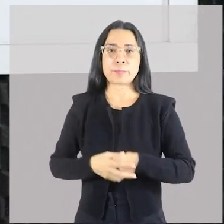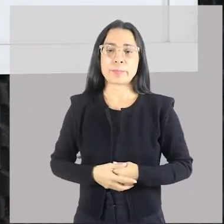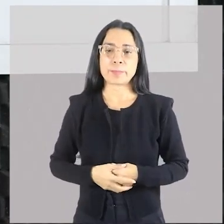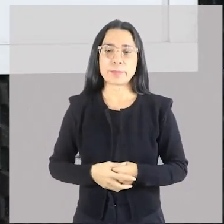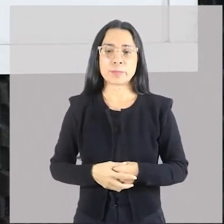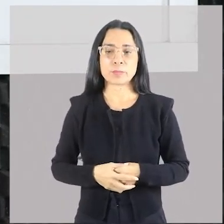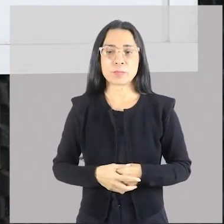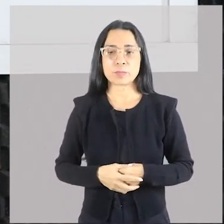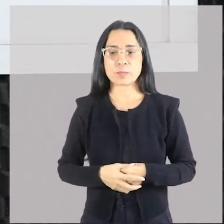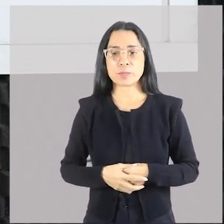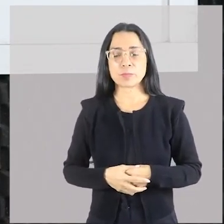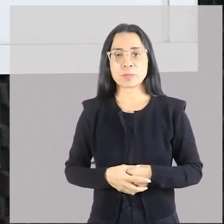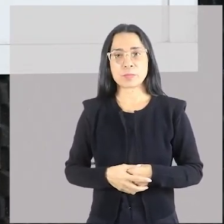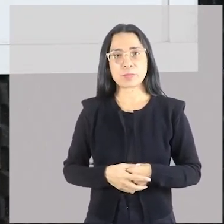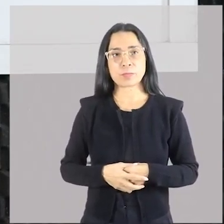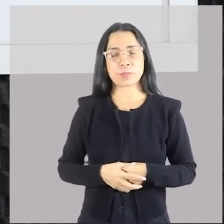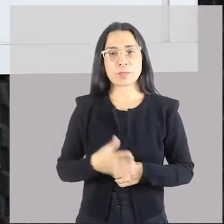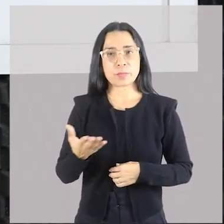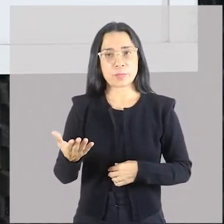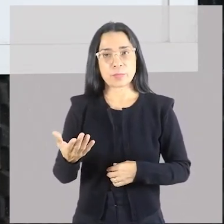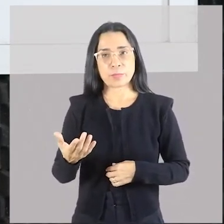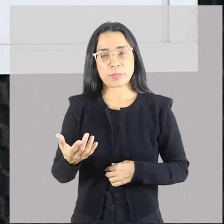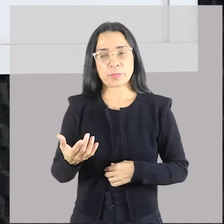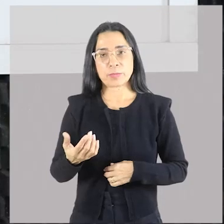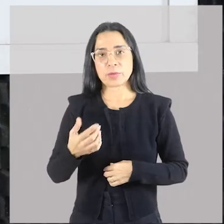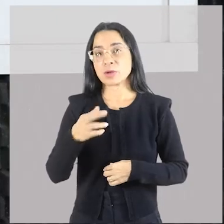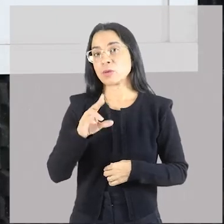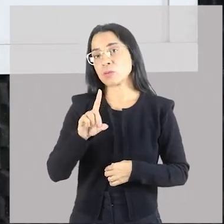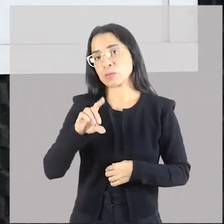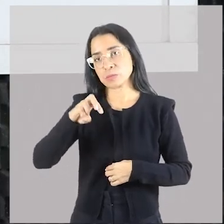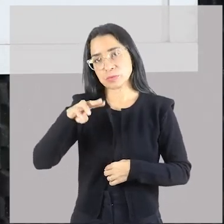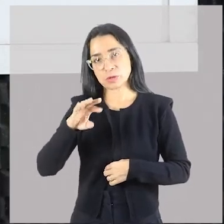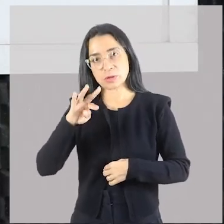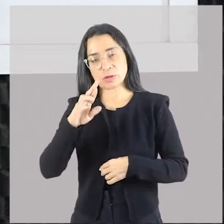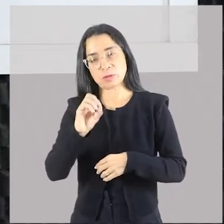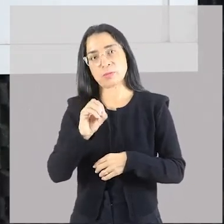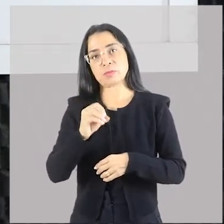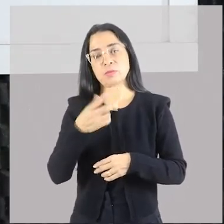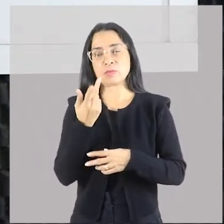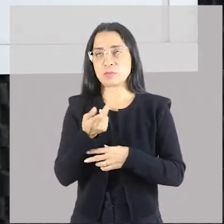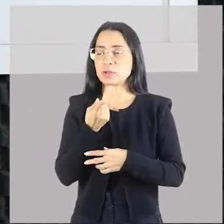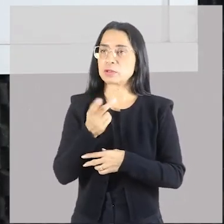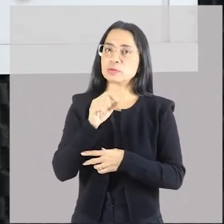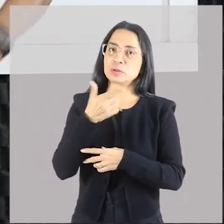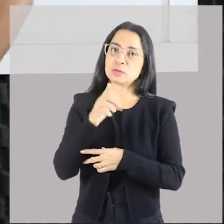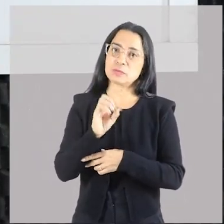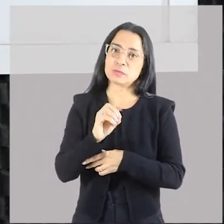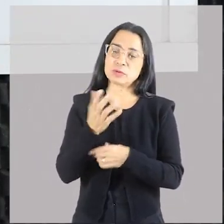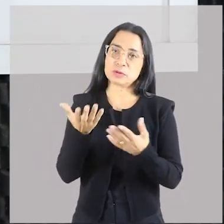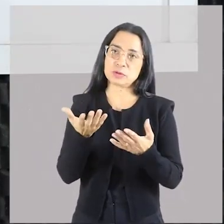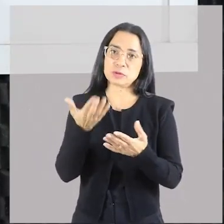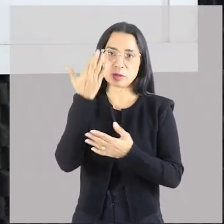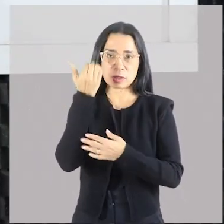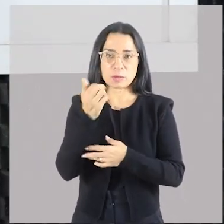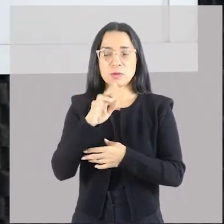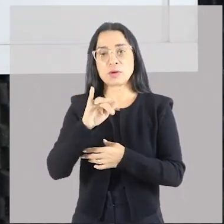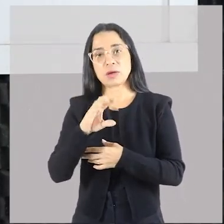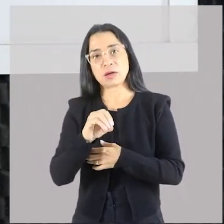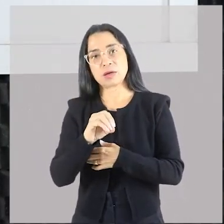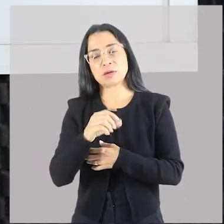Beleza? Então se ele me der um diâmetro dizendo que é 20, eu já sei que o raio é 10. Se ele disser que o diâmetro é 30, eu já sei que o raio é